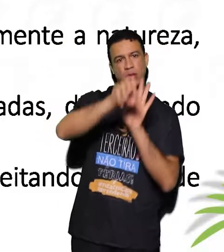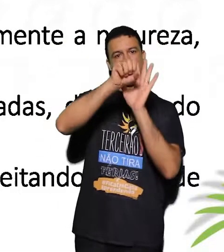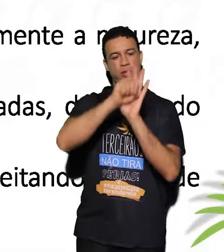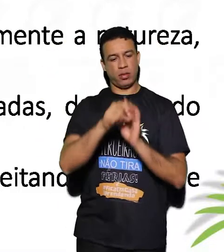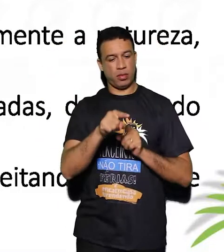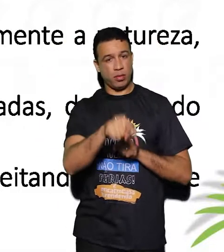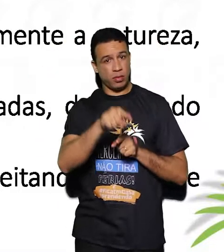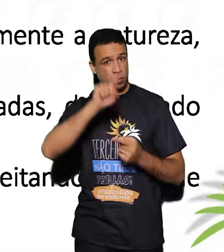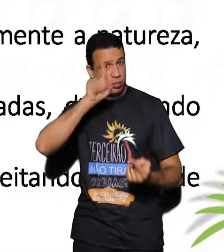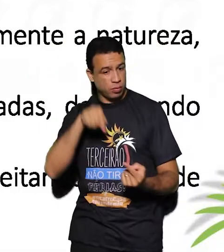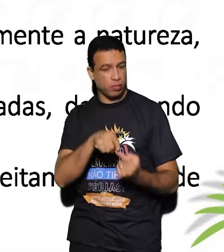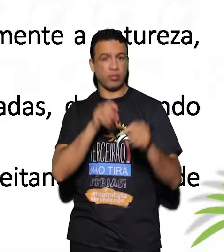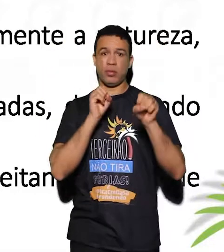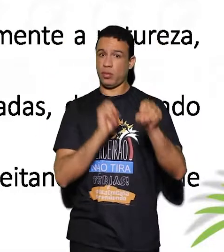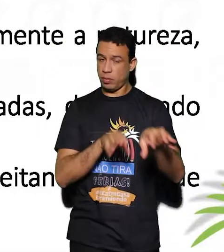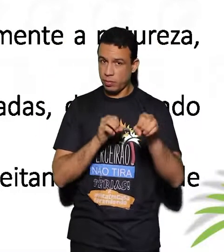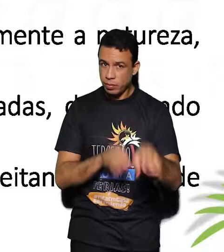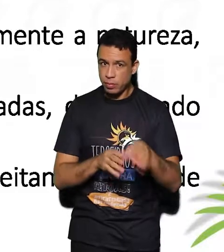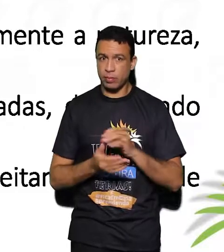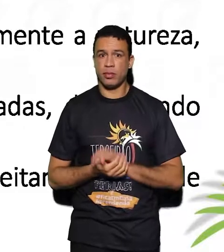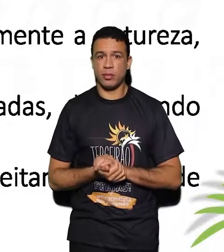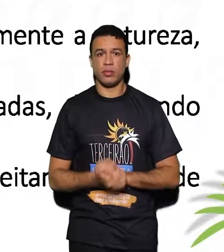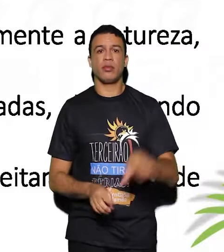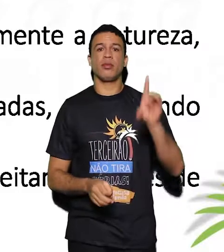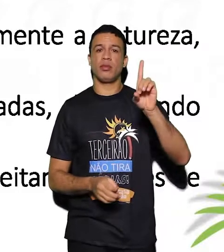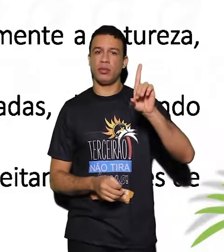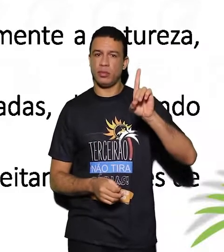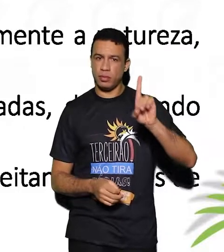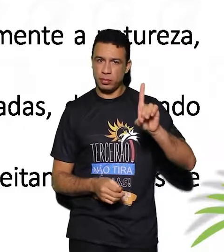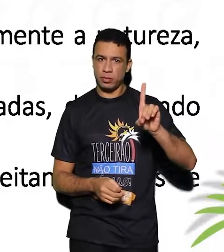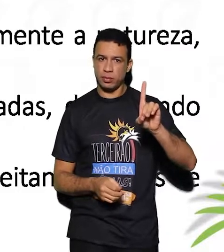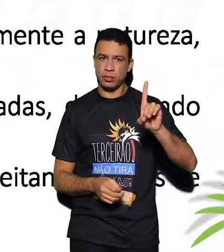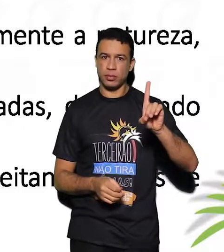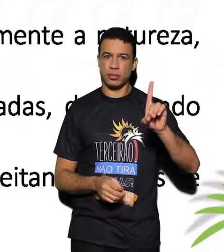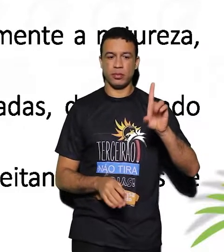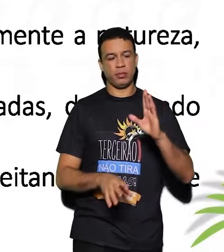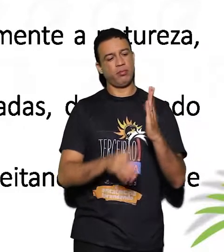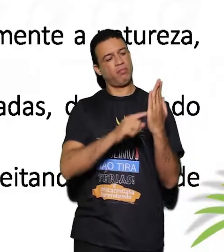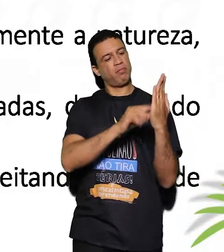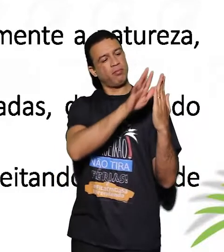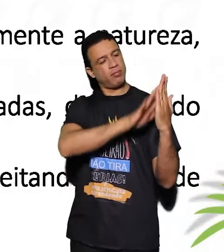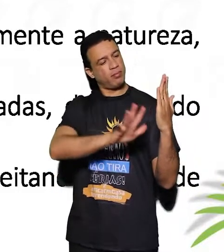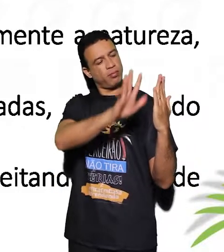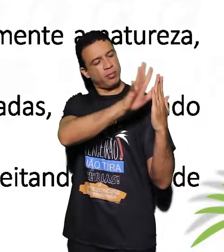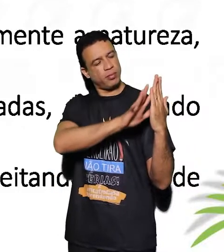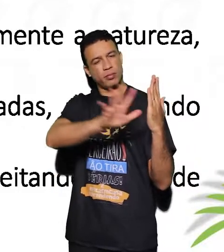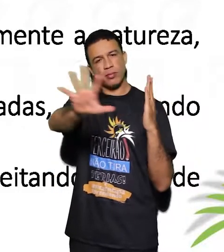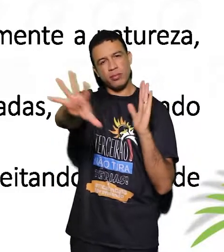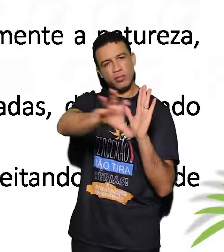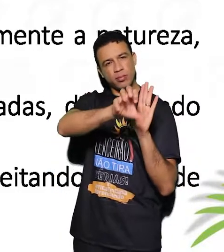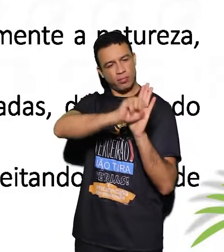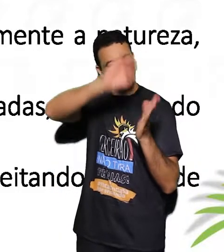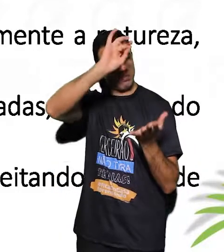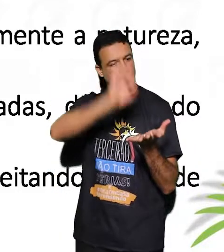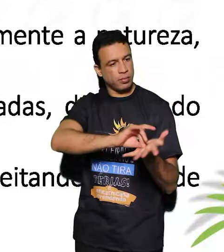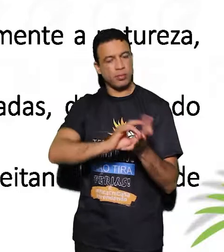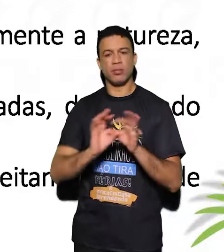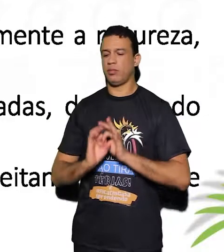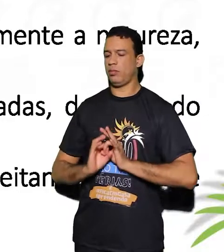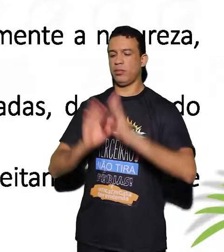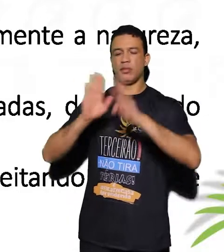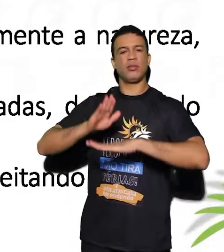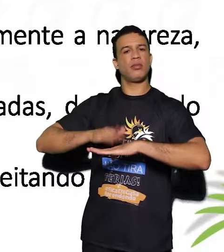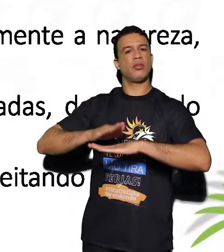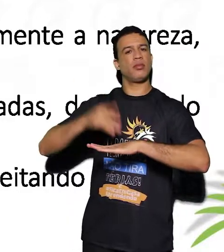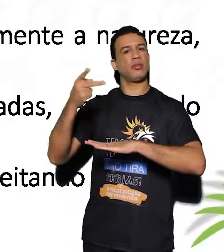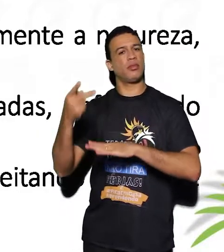educativa. Letra D. Manter de forma fiel a realidade das figuras retratadas, defendendo uma liberdade artística